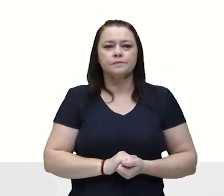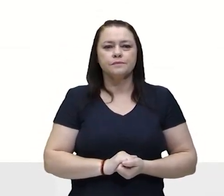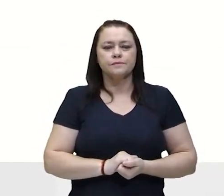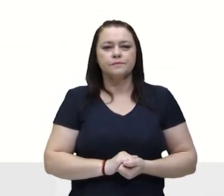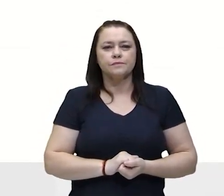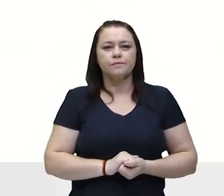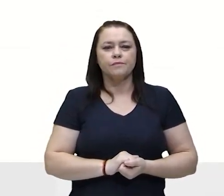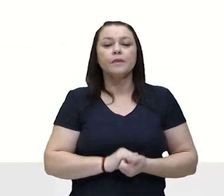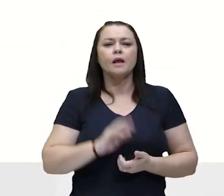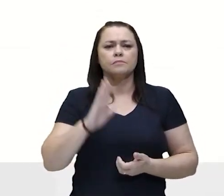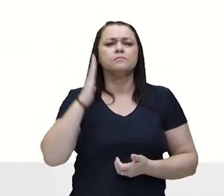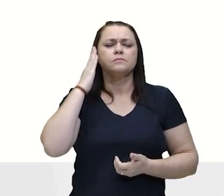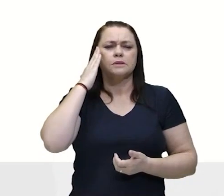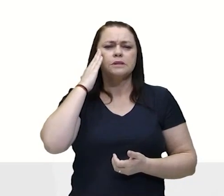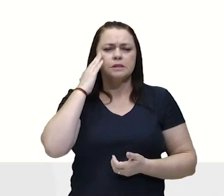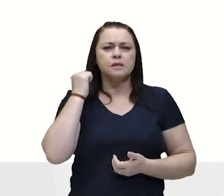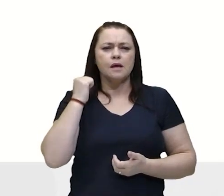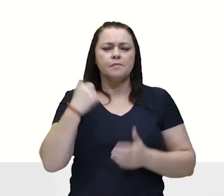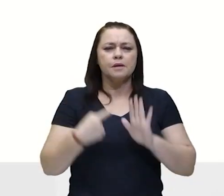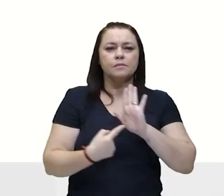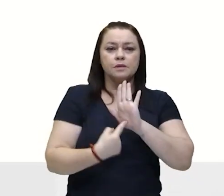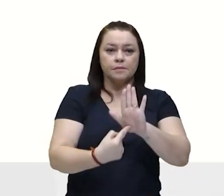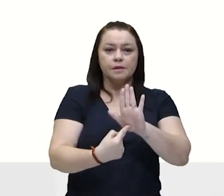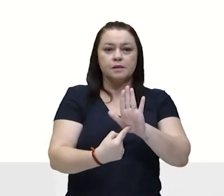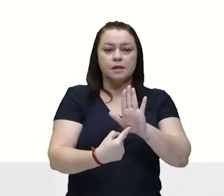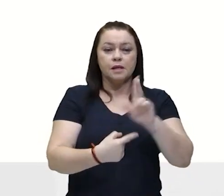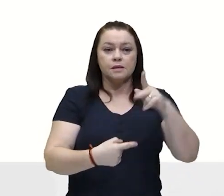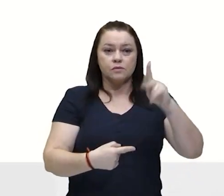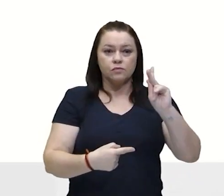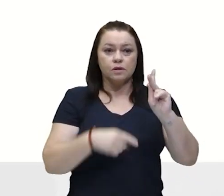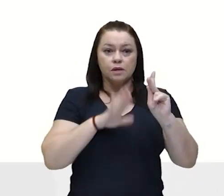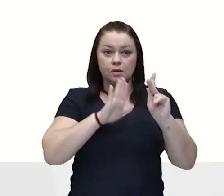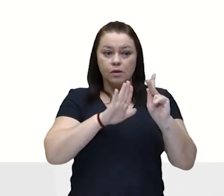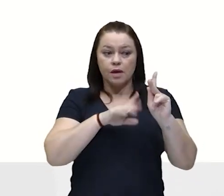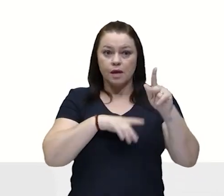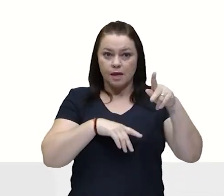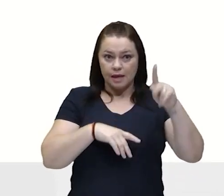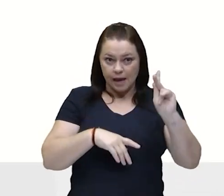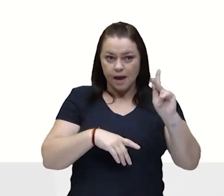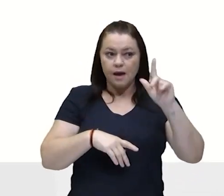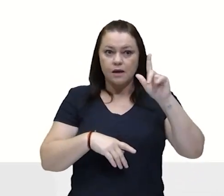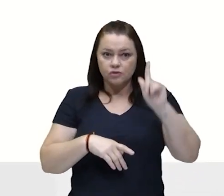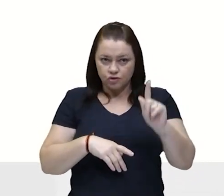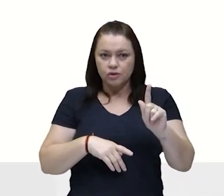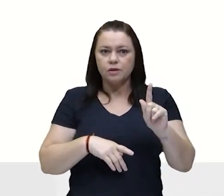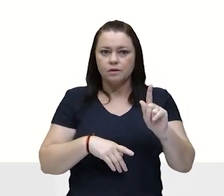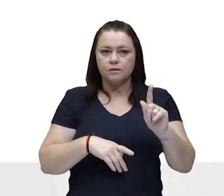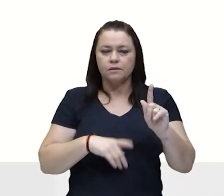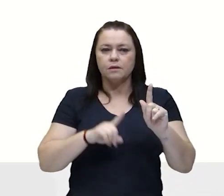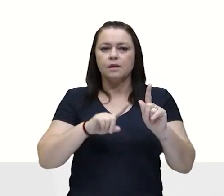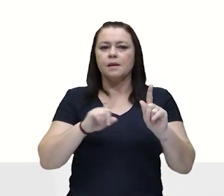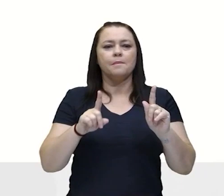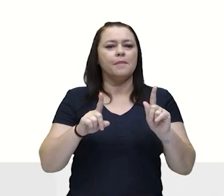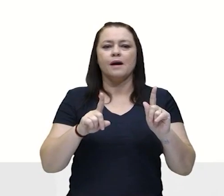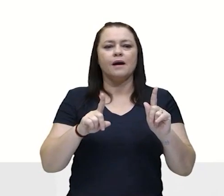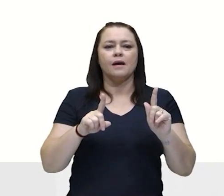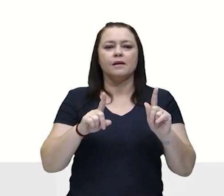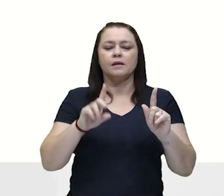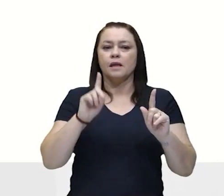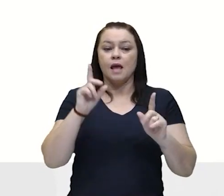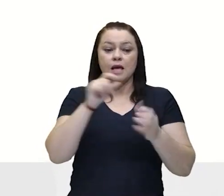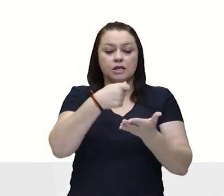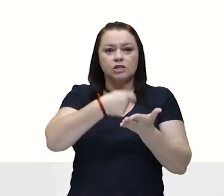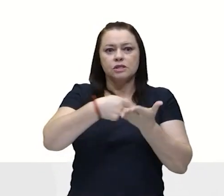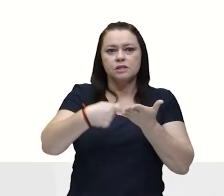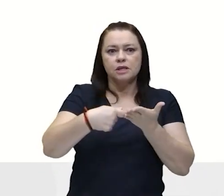Nós sabemos que a representação do quilo é assim, kg, correto? Mas não se escreve quilo com